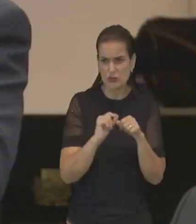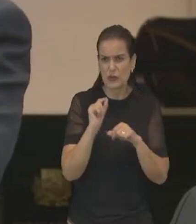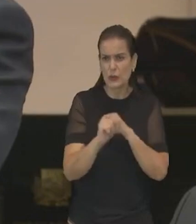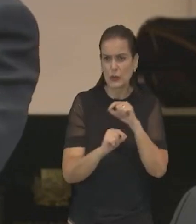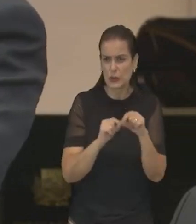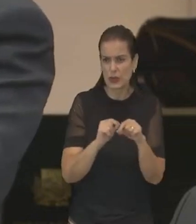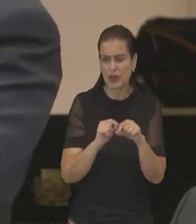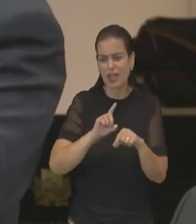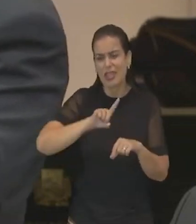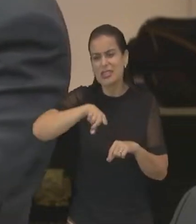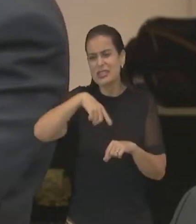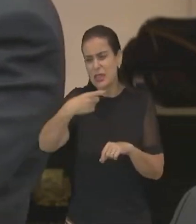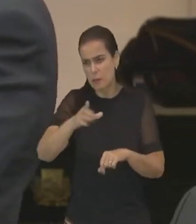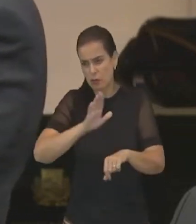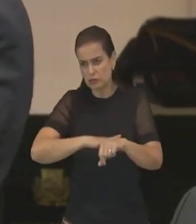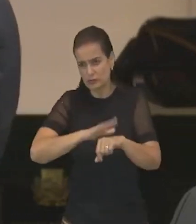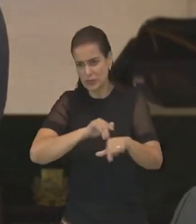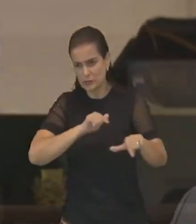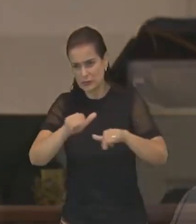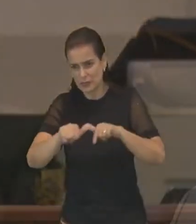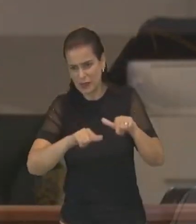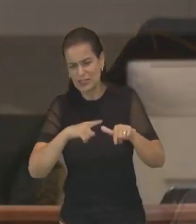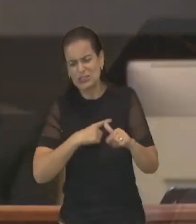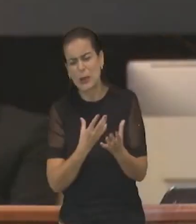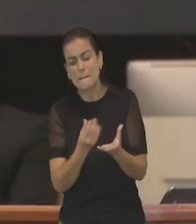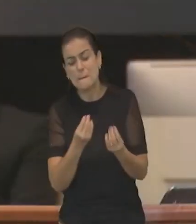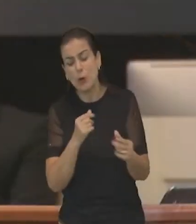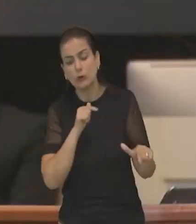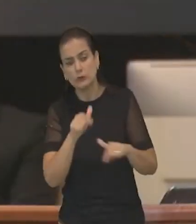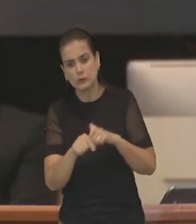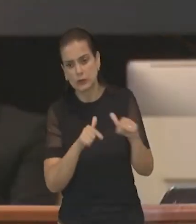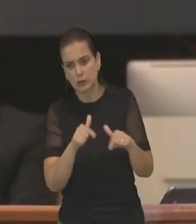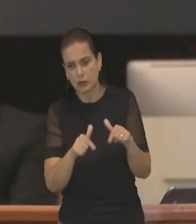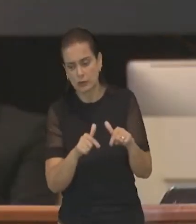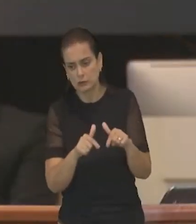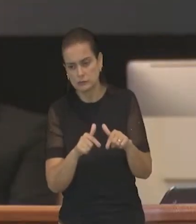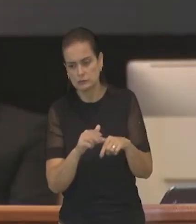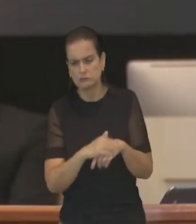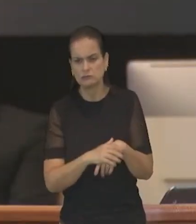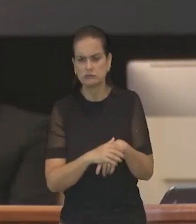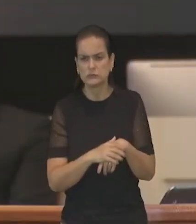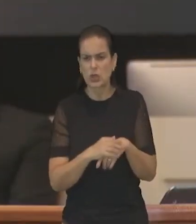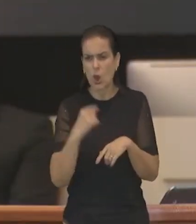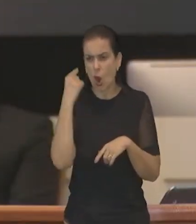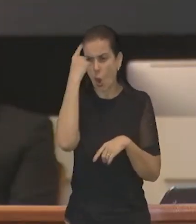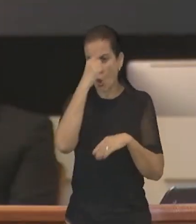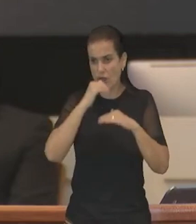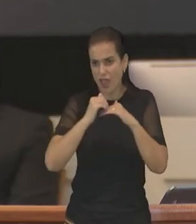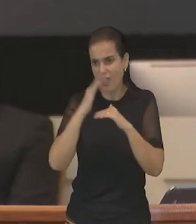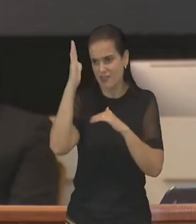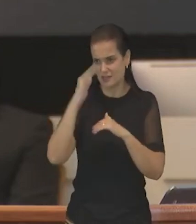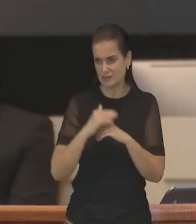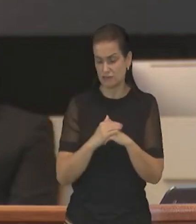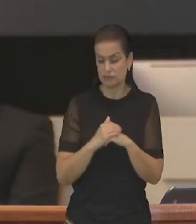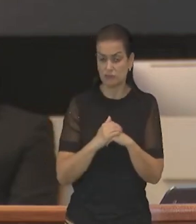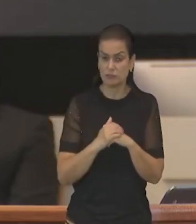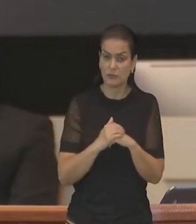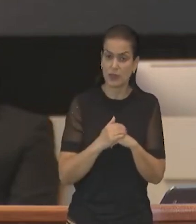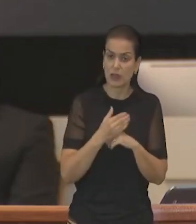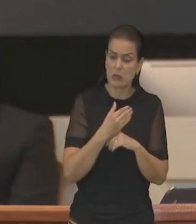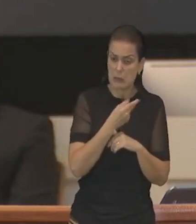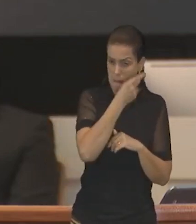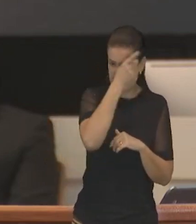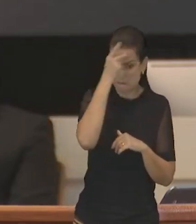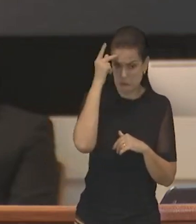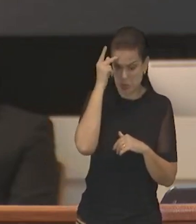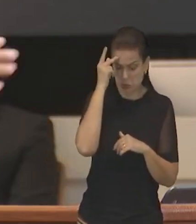ficar depois do expediente, porque havia muito serviço, ele pediu hora extra, e um se levantou, o mais